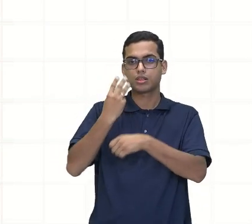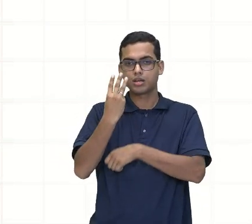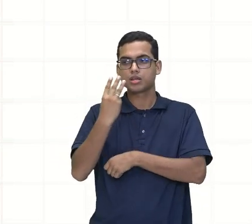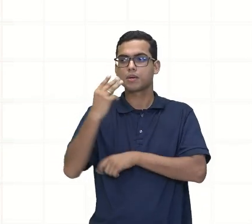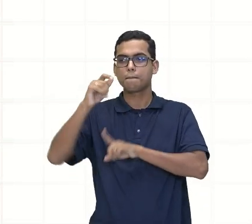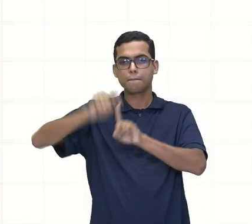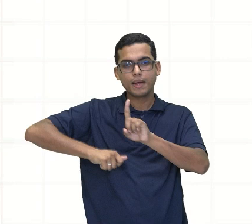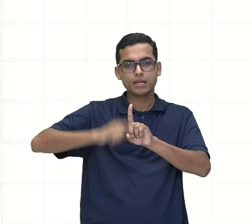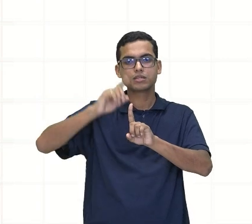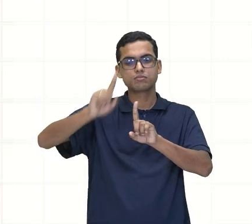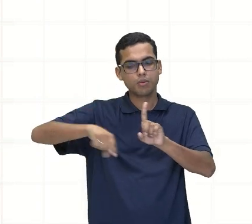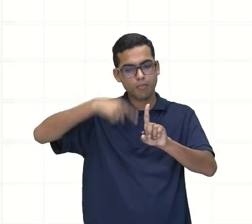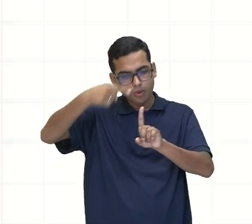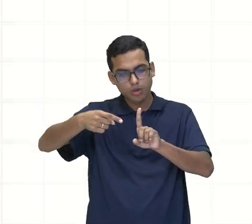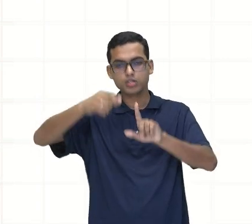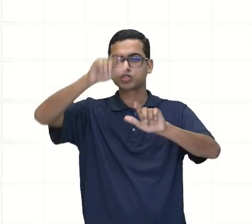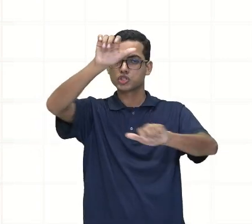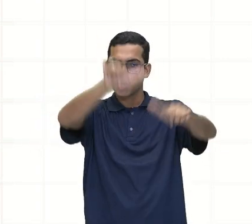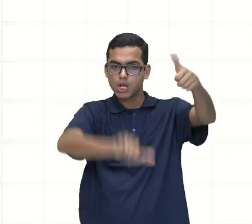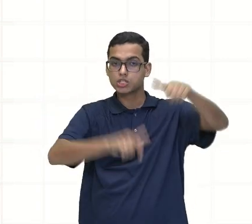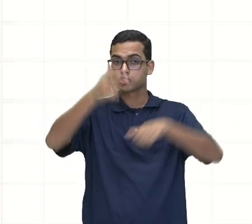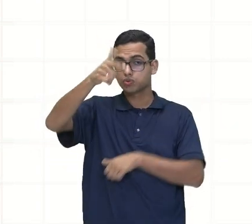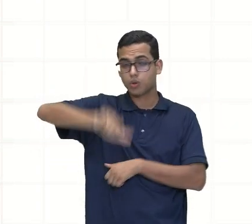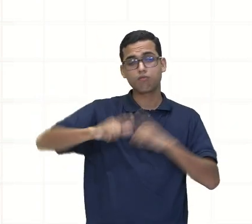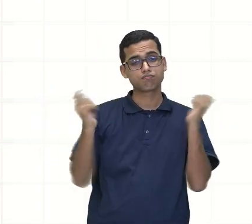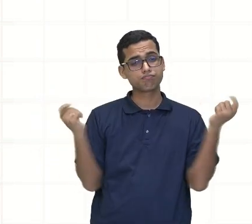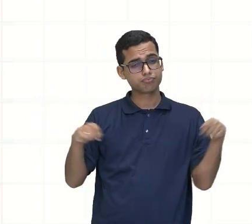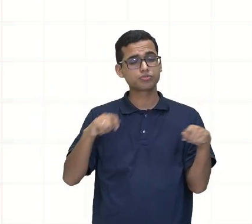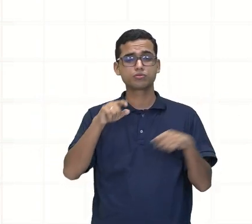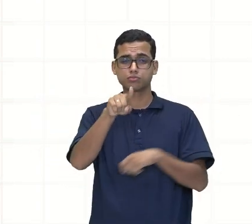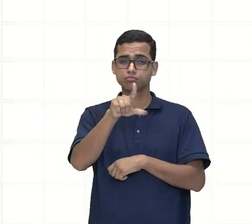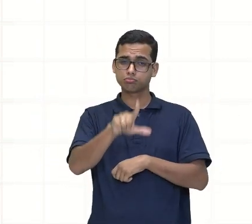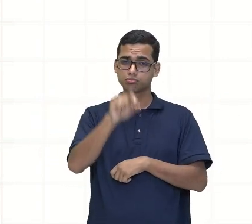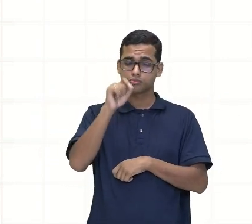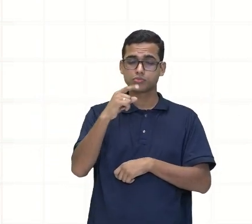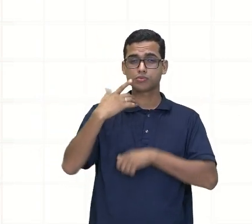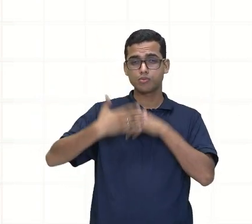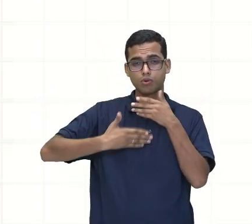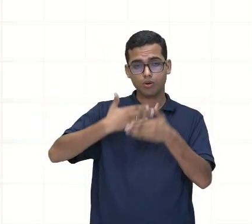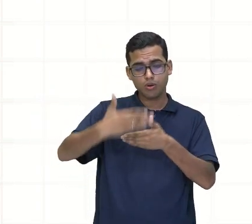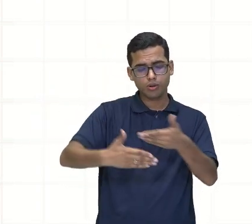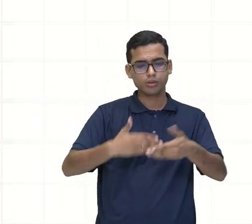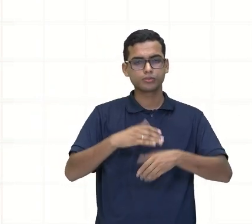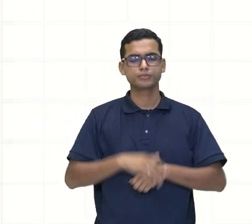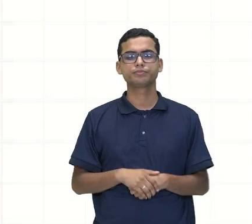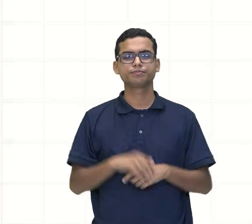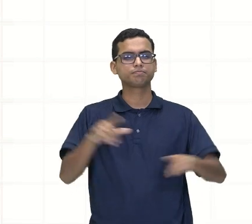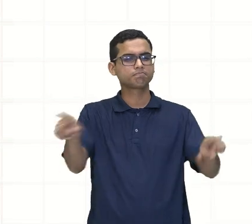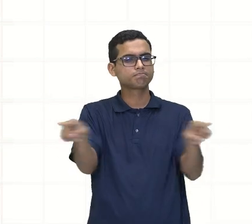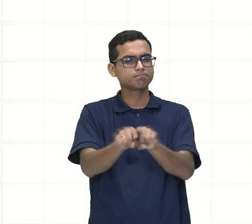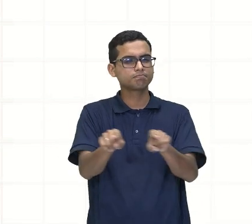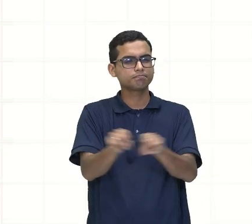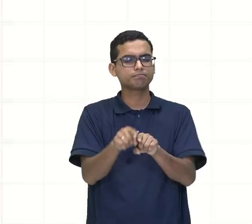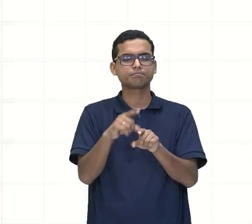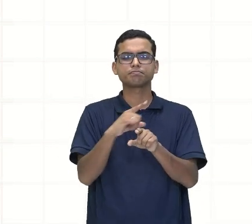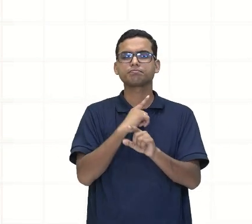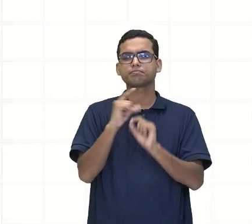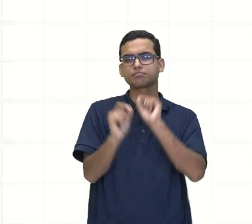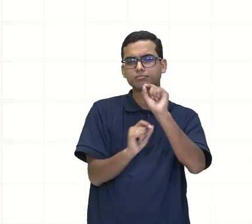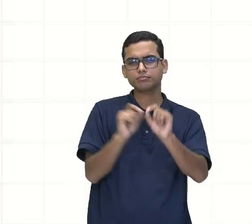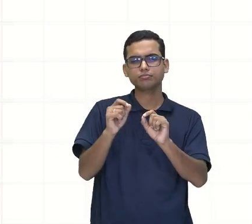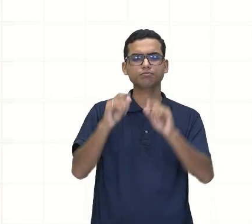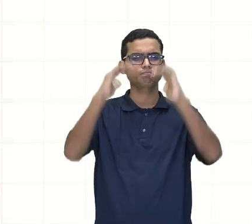do objetivo da sua análise, tá bom? Aí na pirâmide etária, ela vai fornecer também para a gente informações,